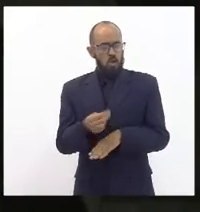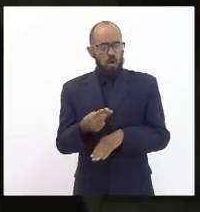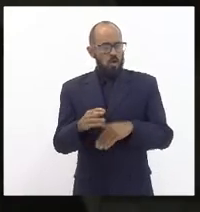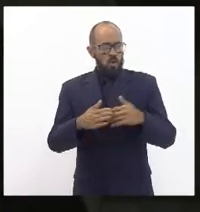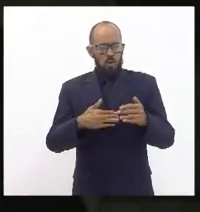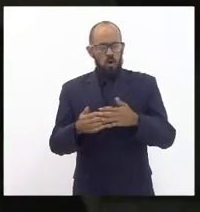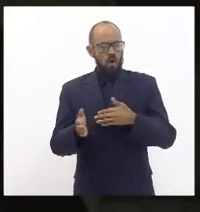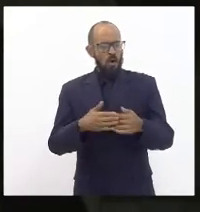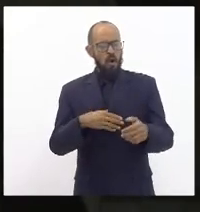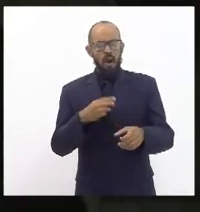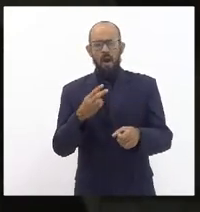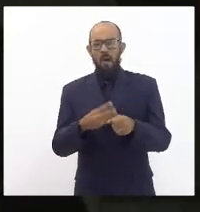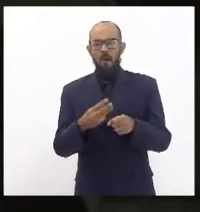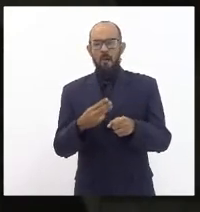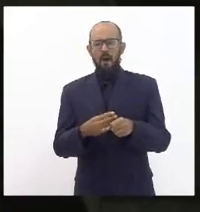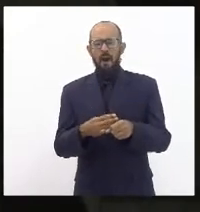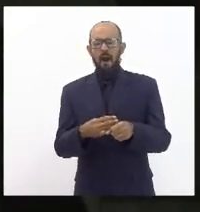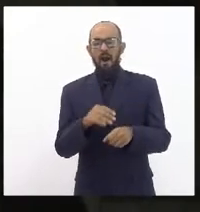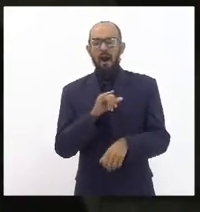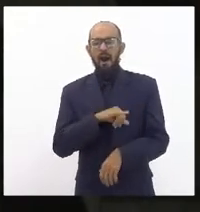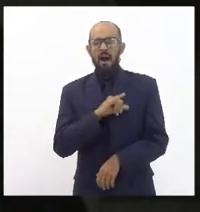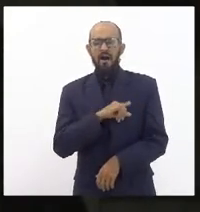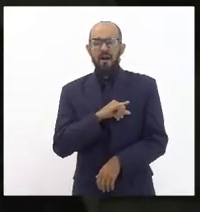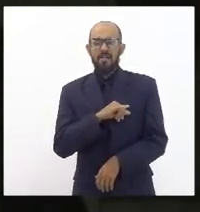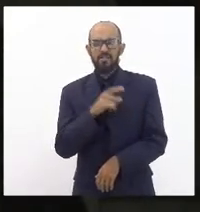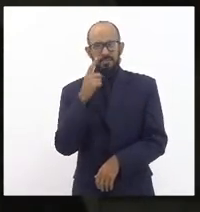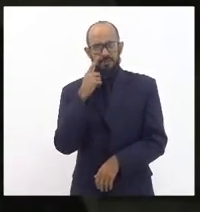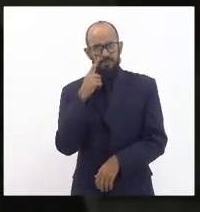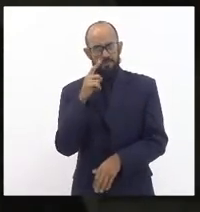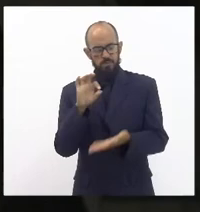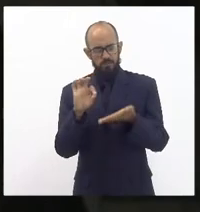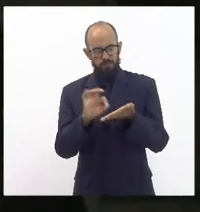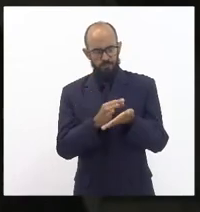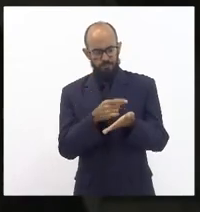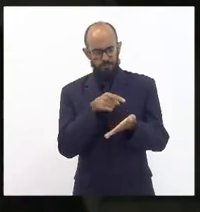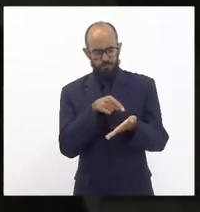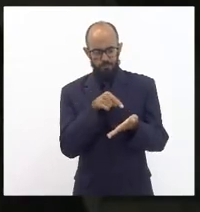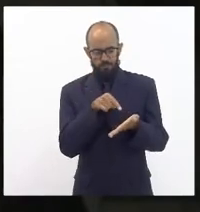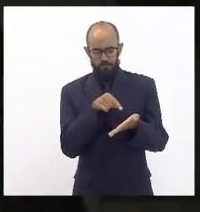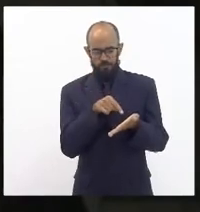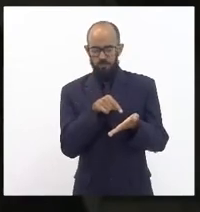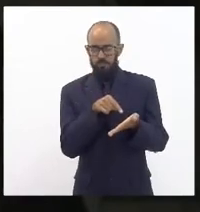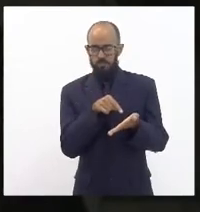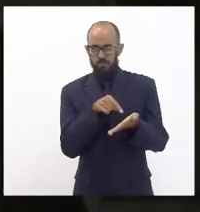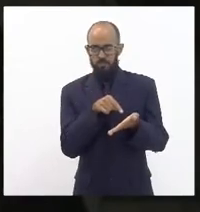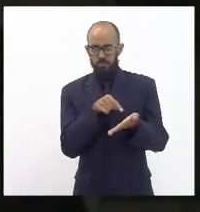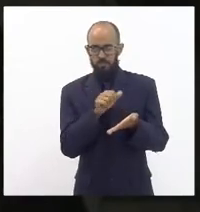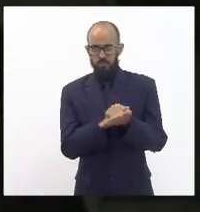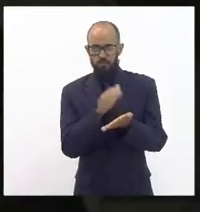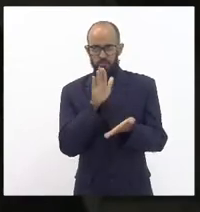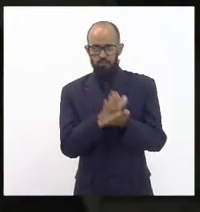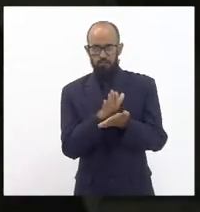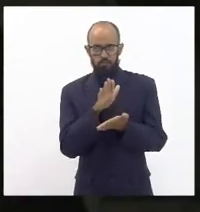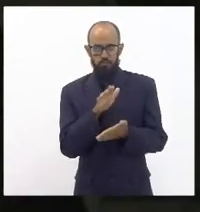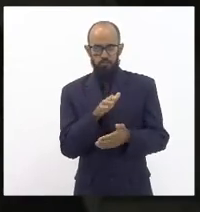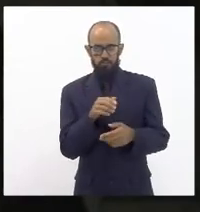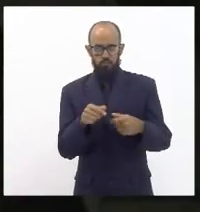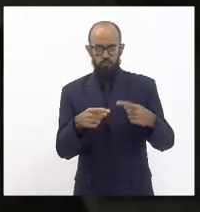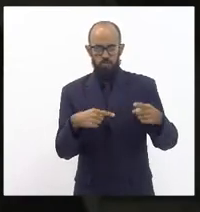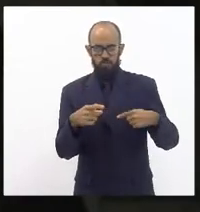outro município grande tem uma rubrika Oi de multas de trânsito